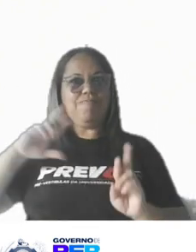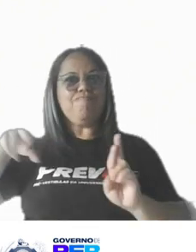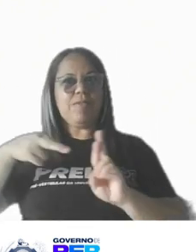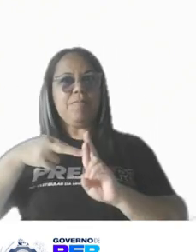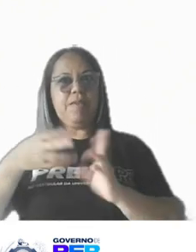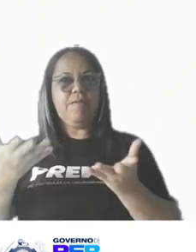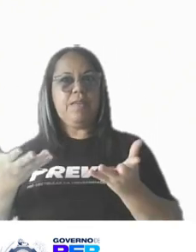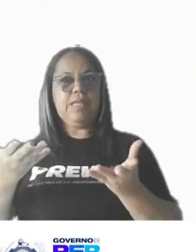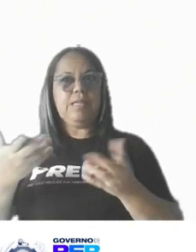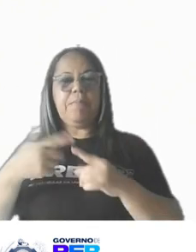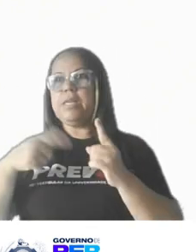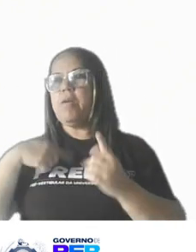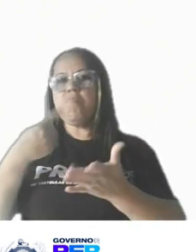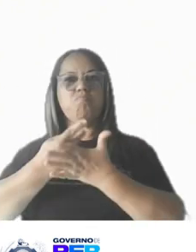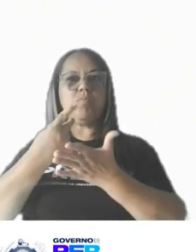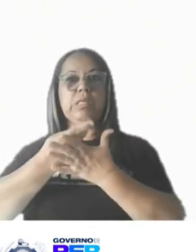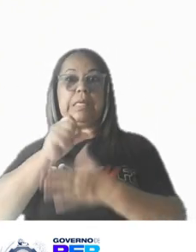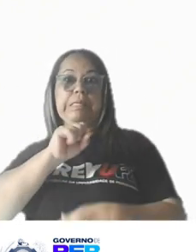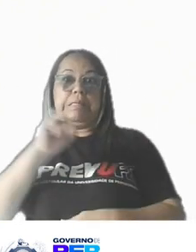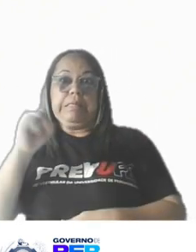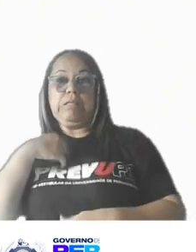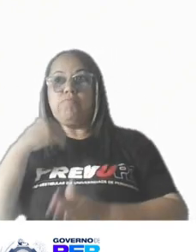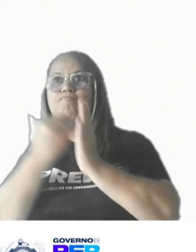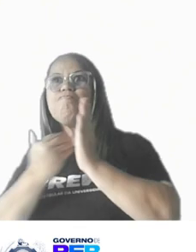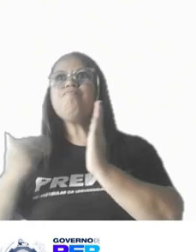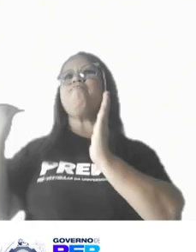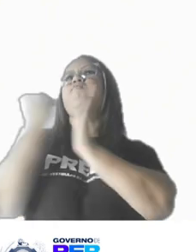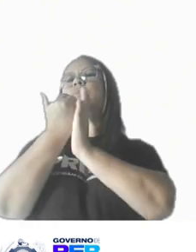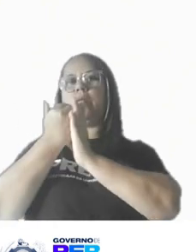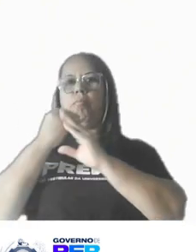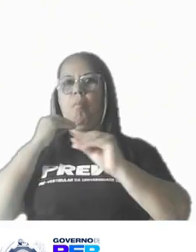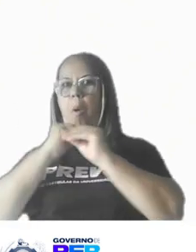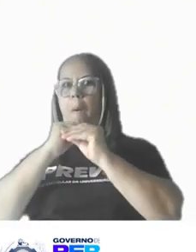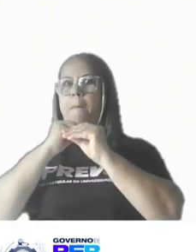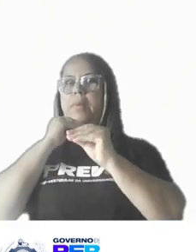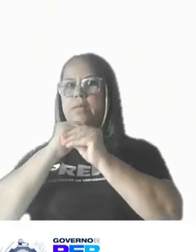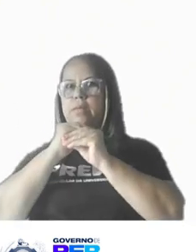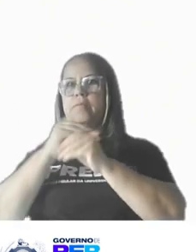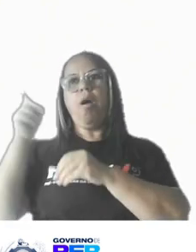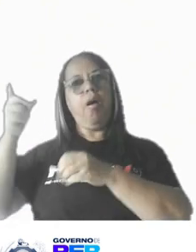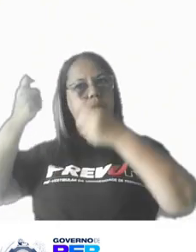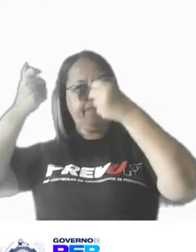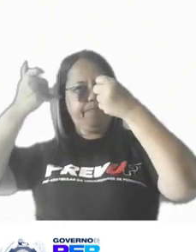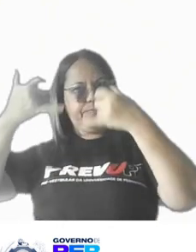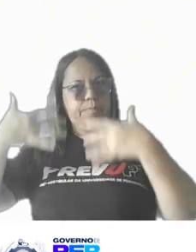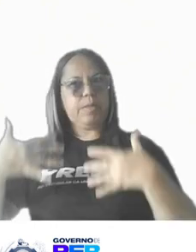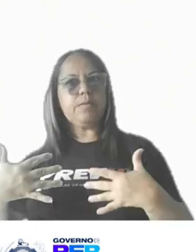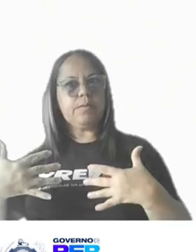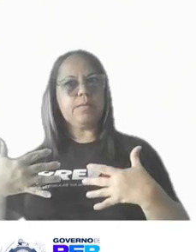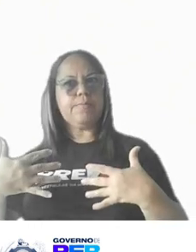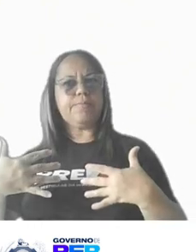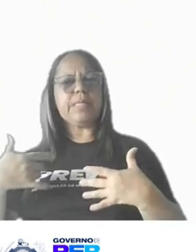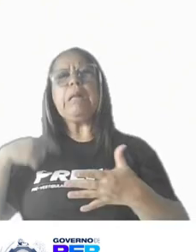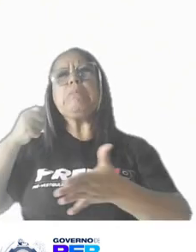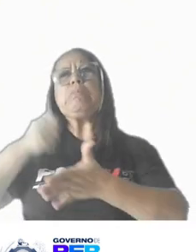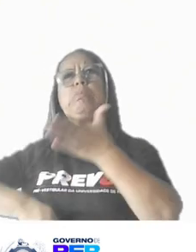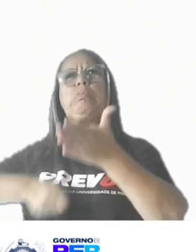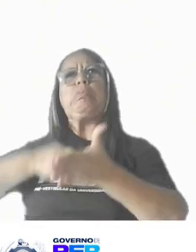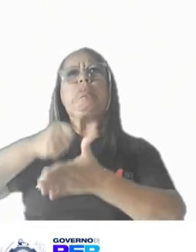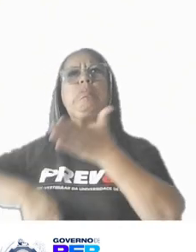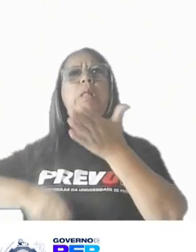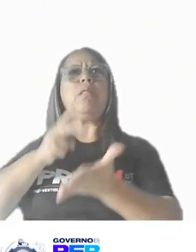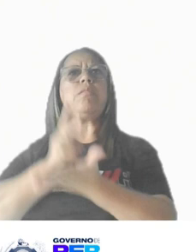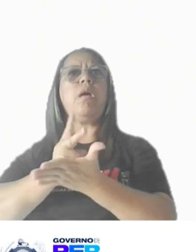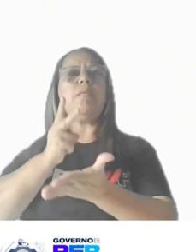referências. Não teria acontecido isso sem superar os obstáculos. Começou por afirmar. É uma persistência